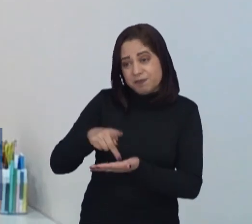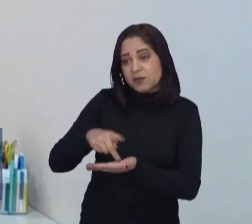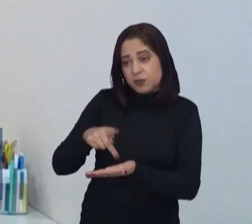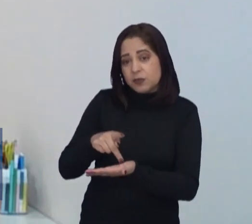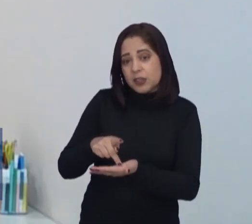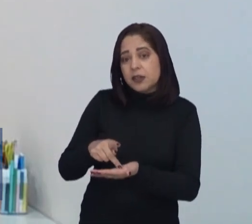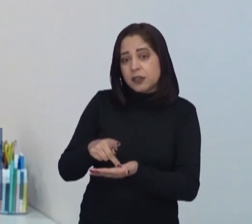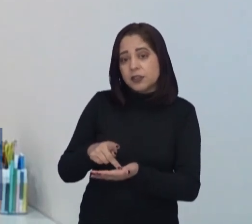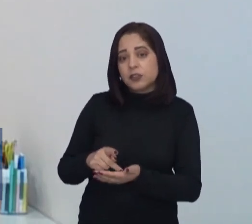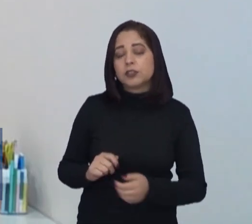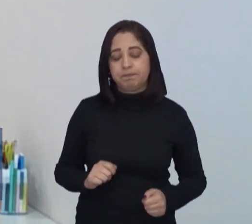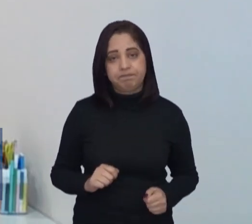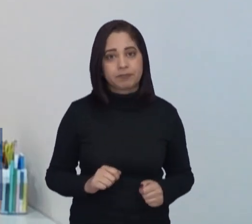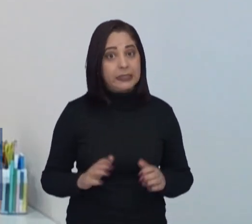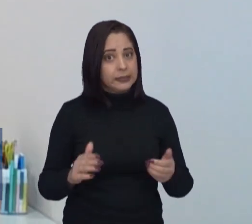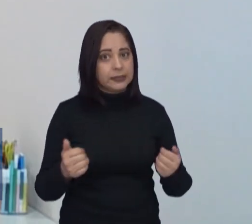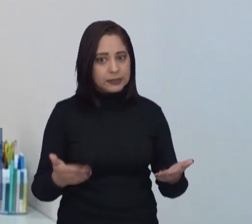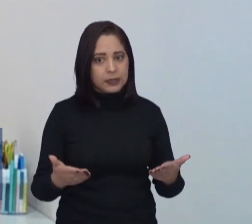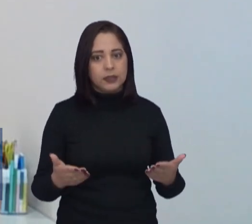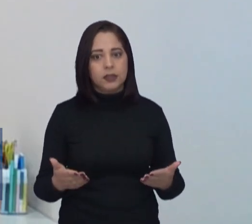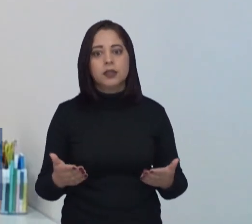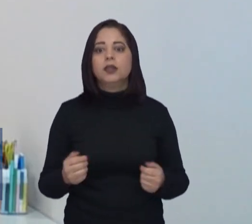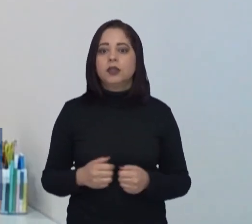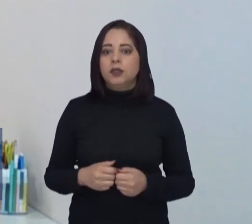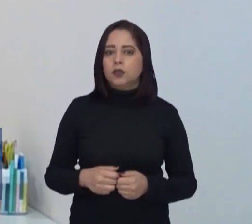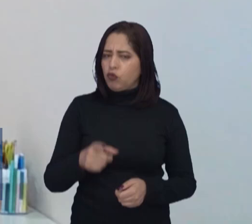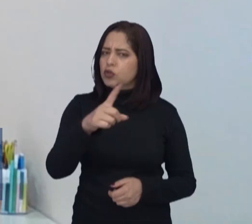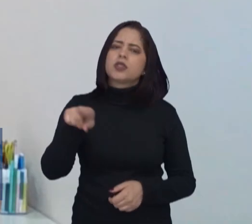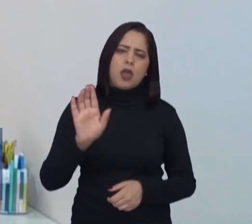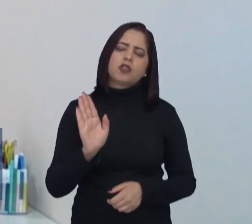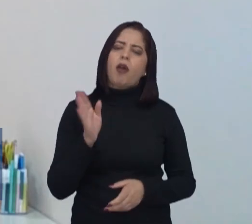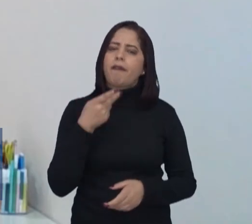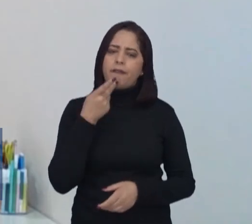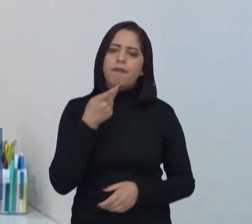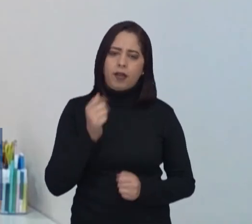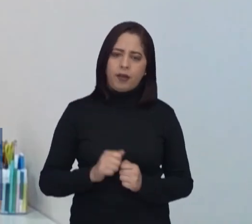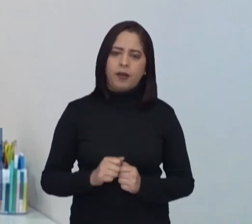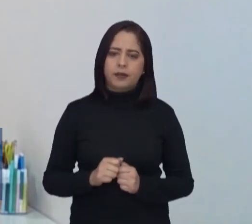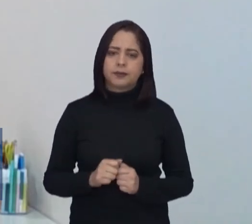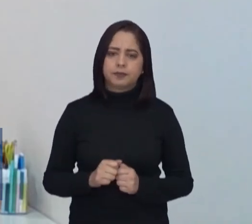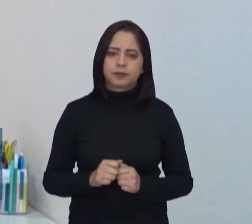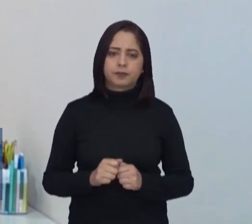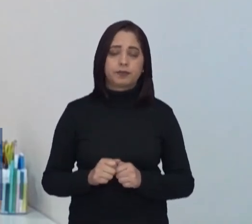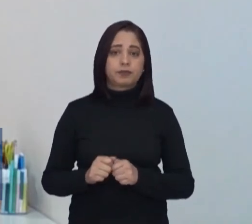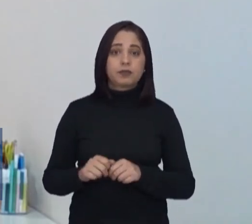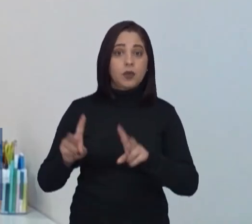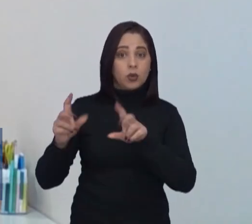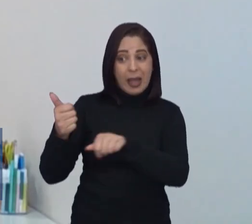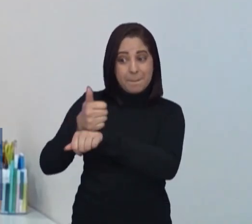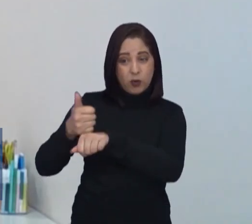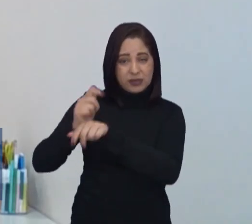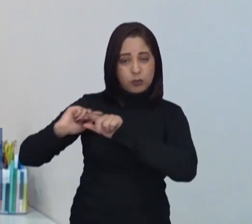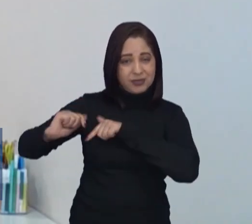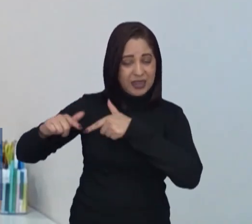vai assumir isso, né? Então, nós, como vocês mesmos já falaram, essa questão, né, de profissões mais